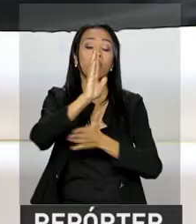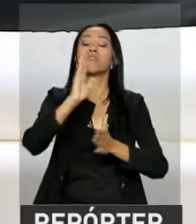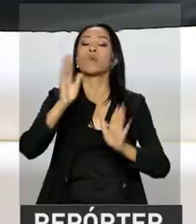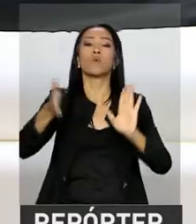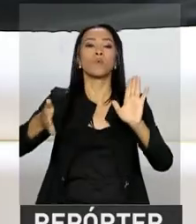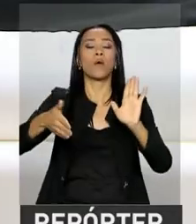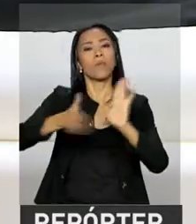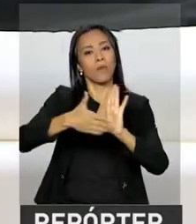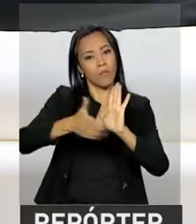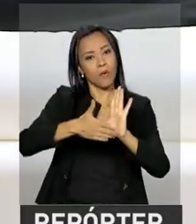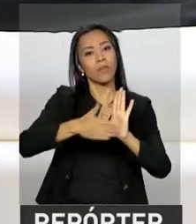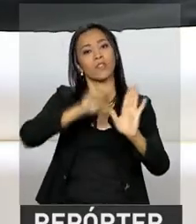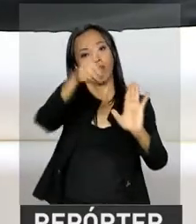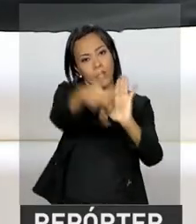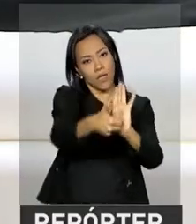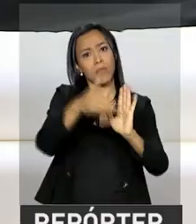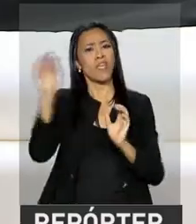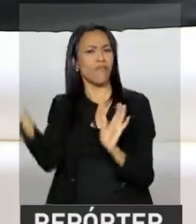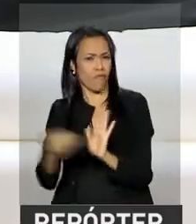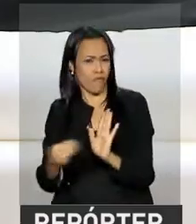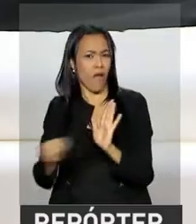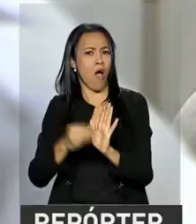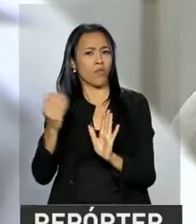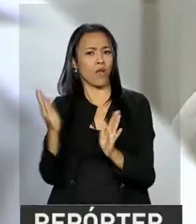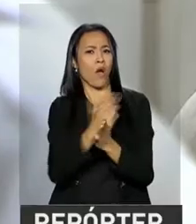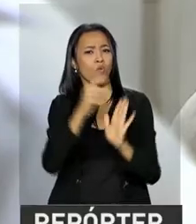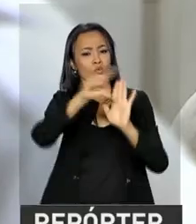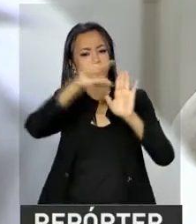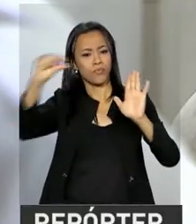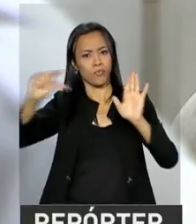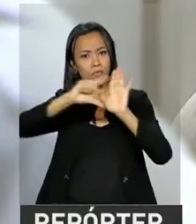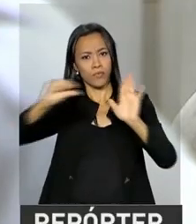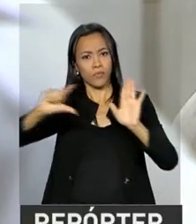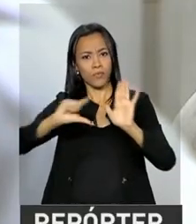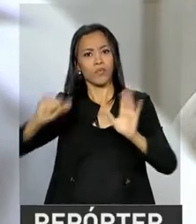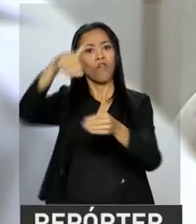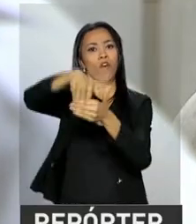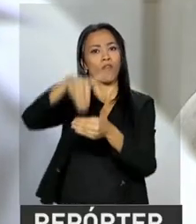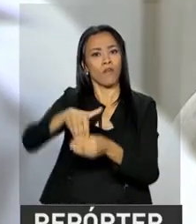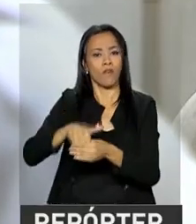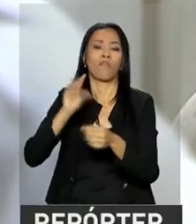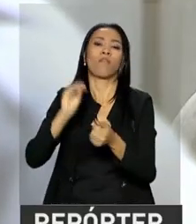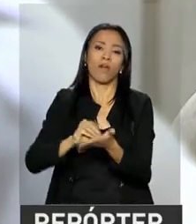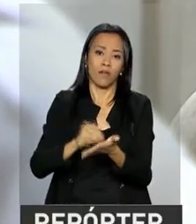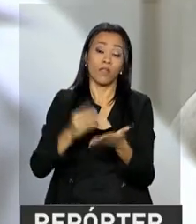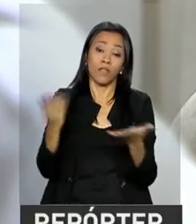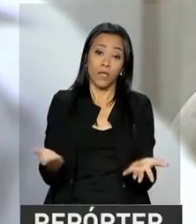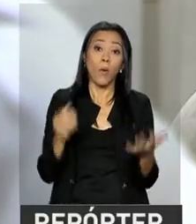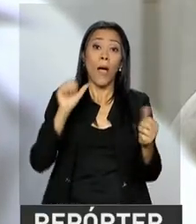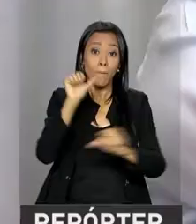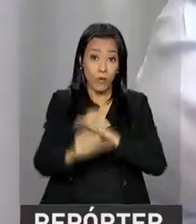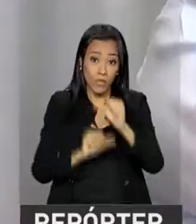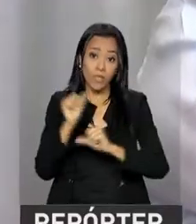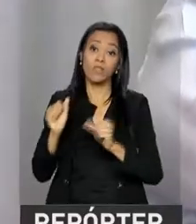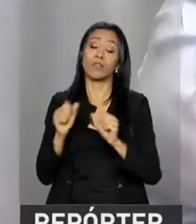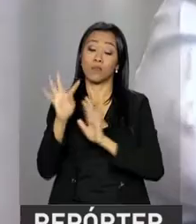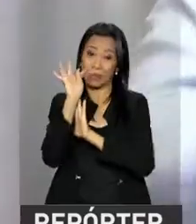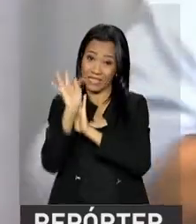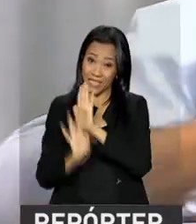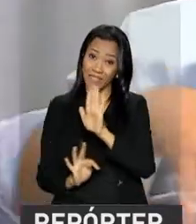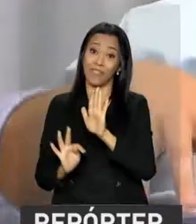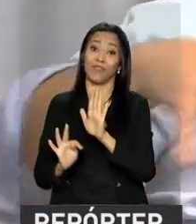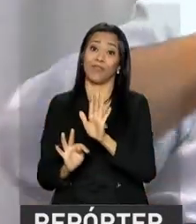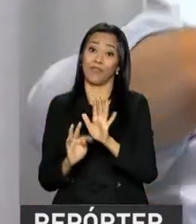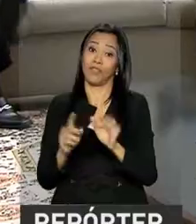Câmara e os destaques que ainda faltam ser votados. Para o governo, as mudanças no projeto original feitas